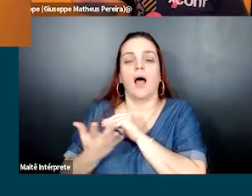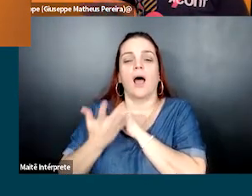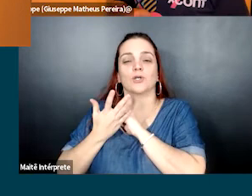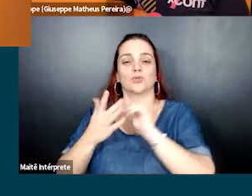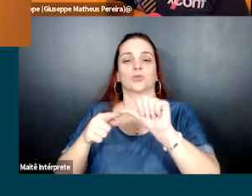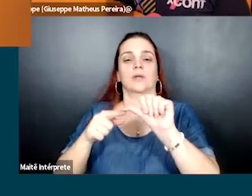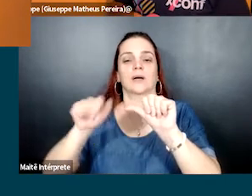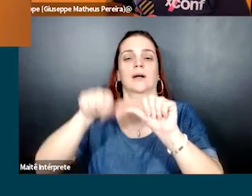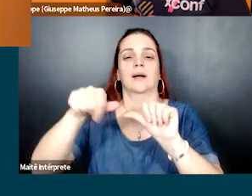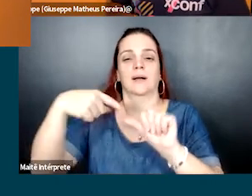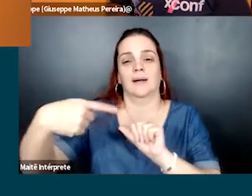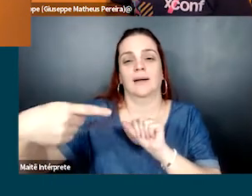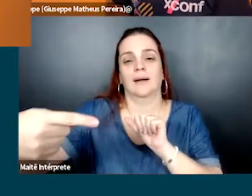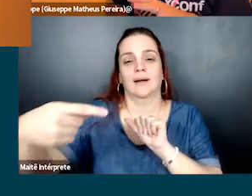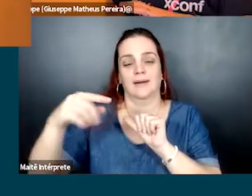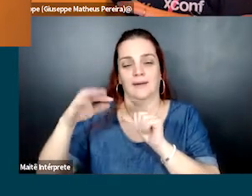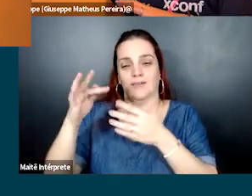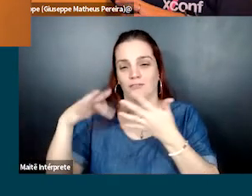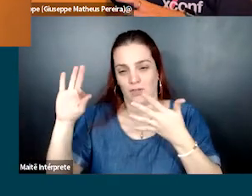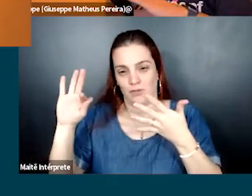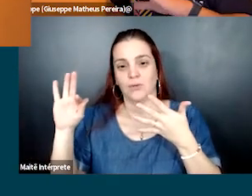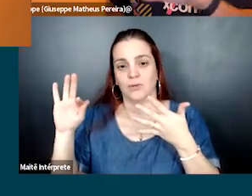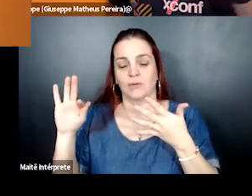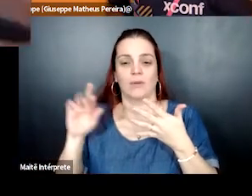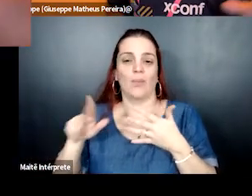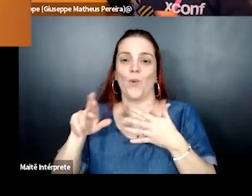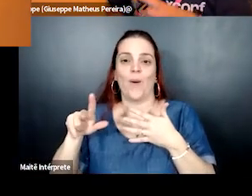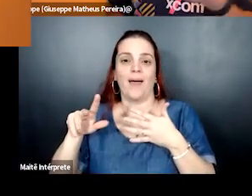já tornou fácil a implementação daquela feature. Não significa